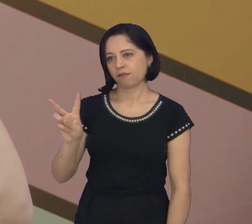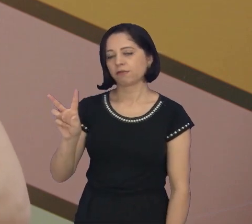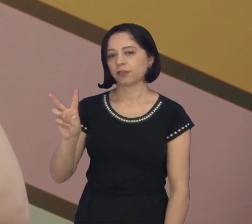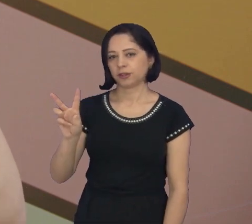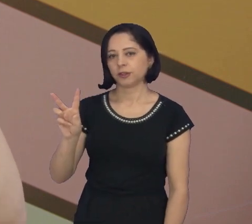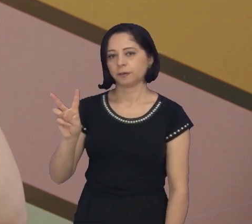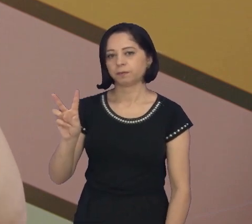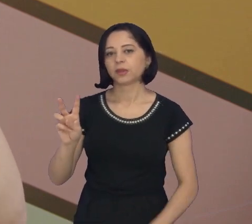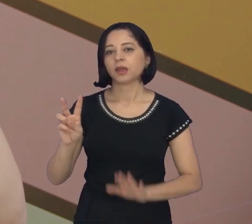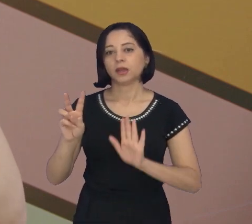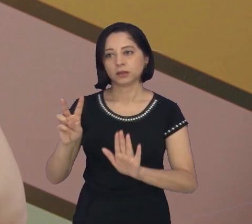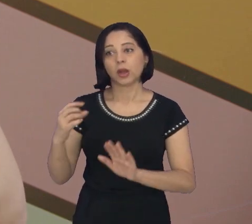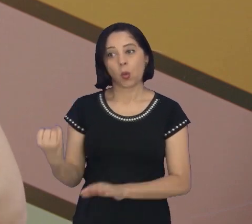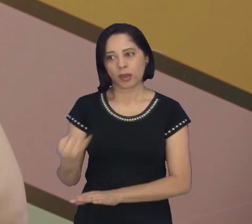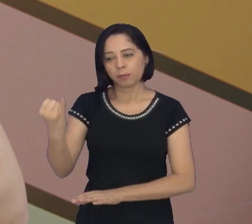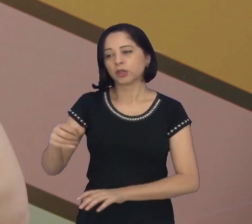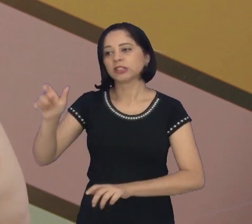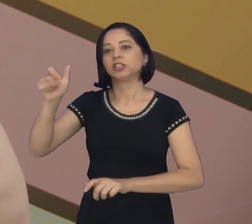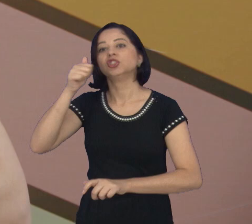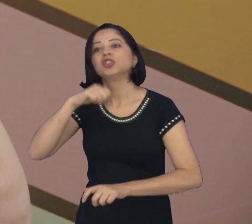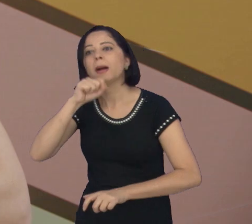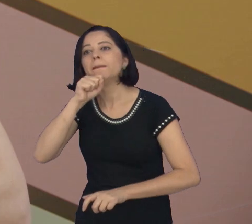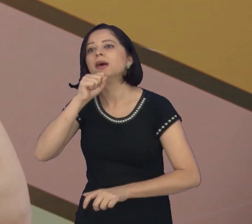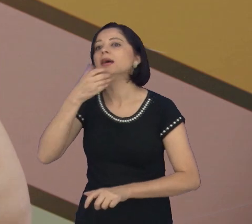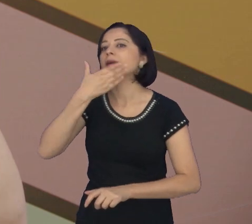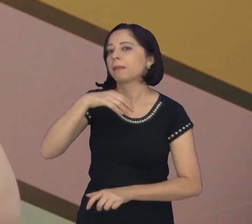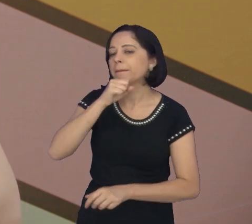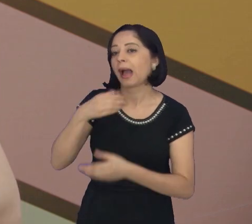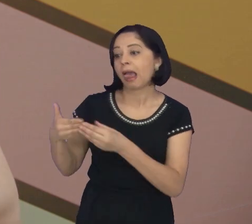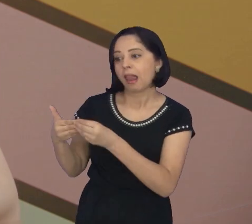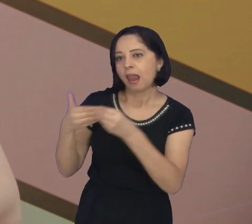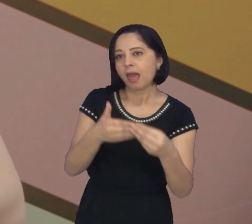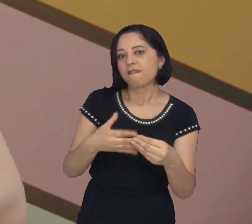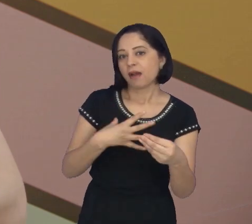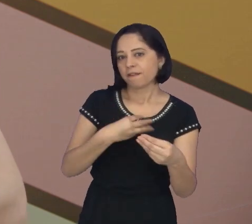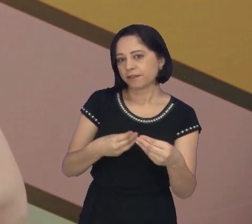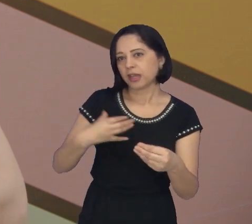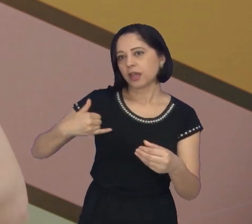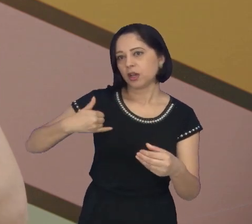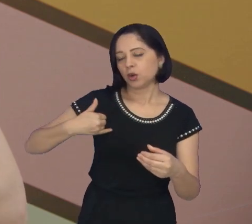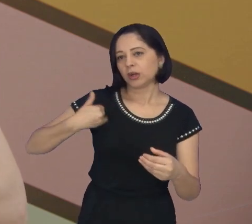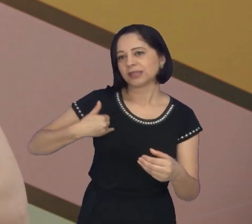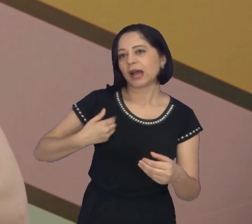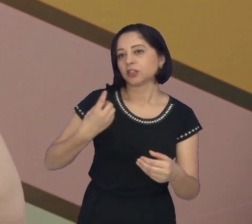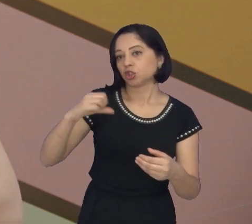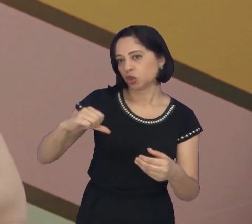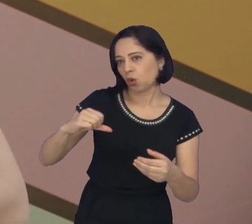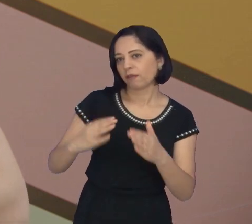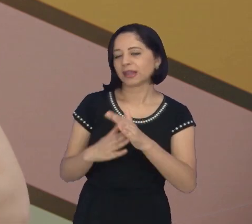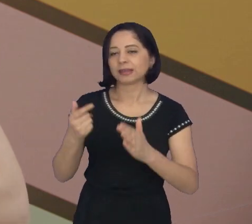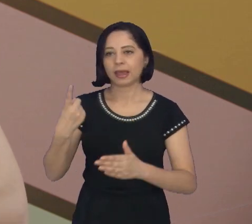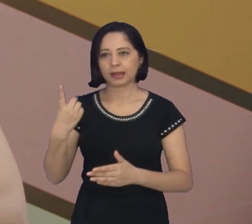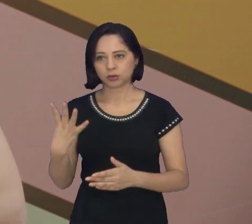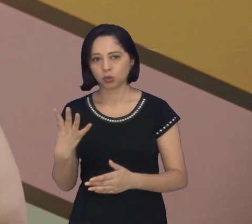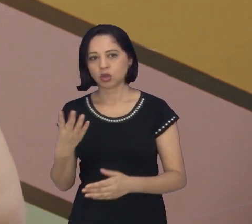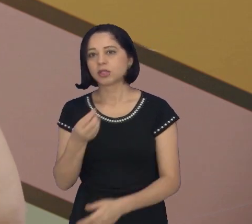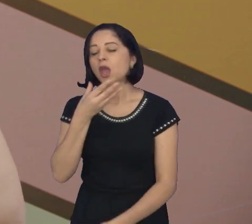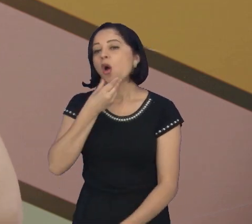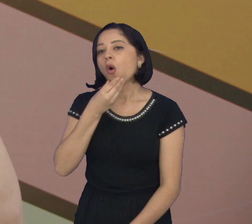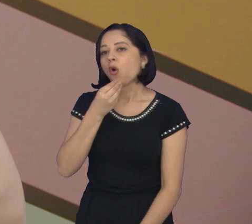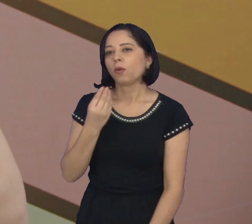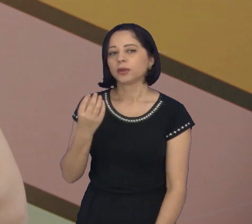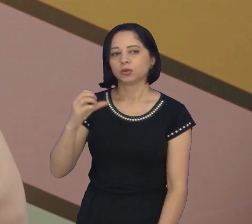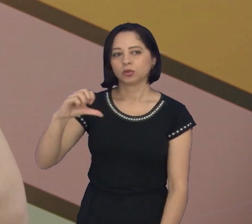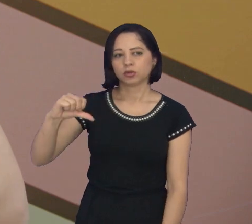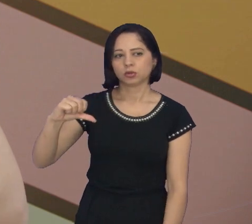Olha que bacana. Então é importante que os pais levem suas crianças para vacinar, as meninas dos 9 aos 14, os meninos dos 11 aos 14 anos.